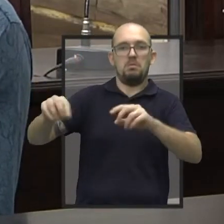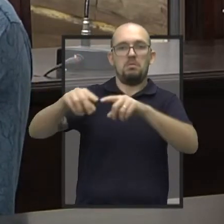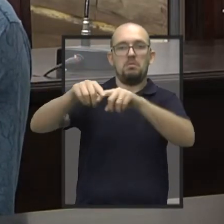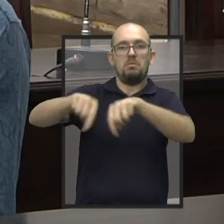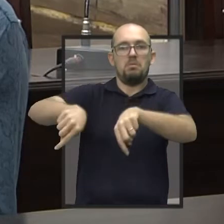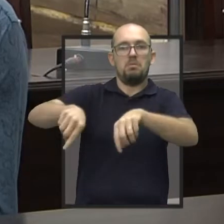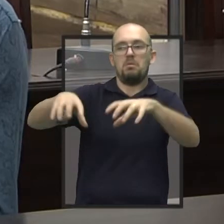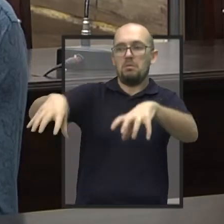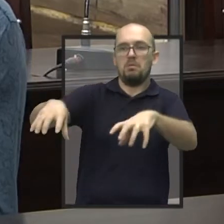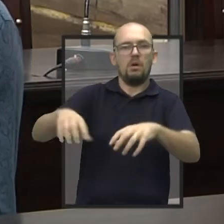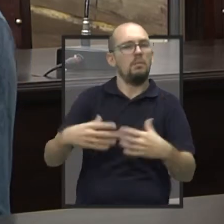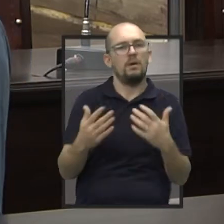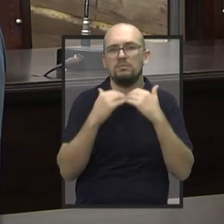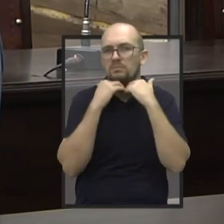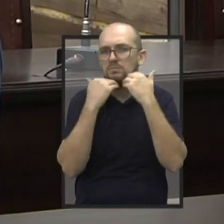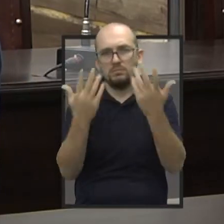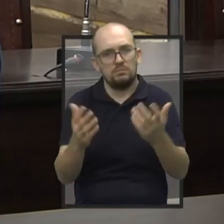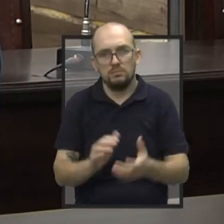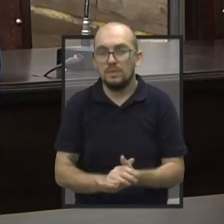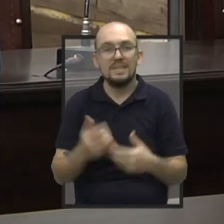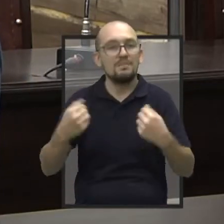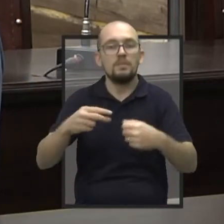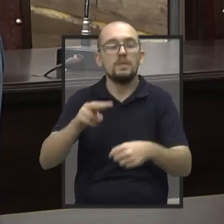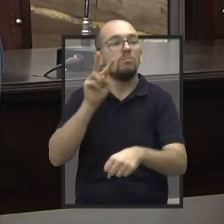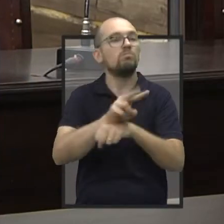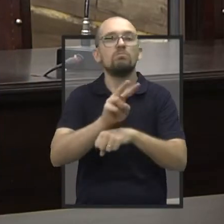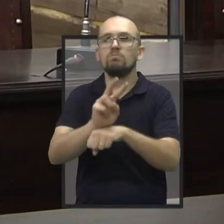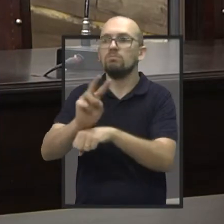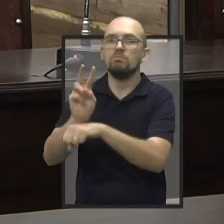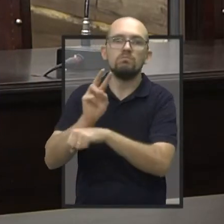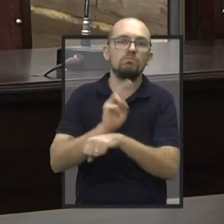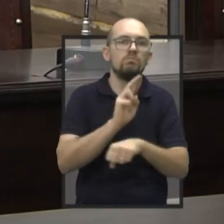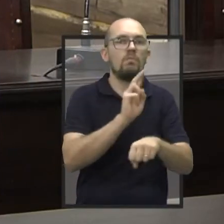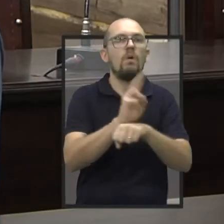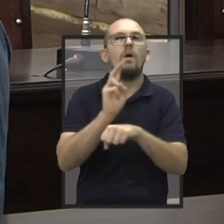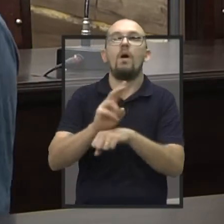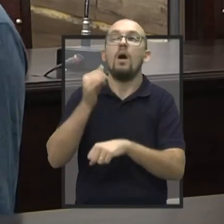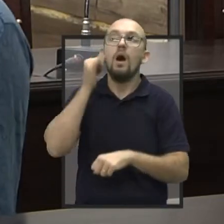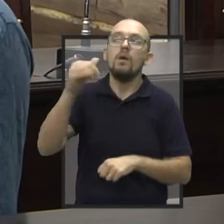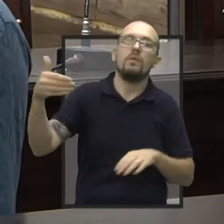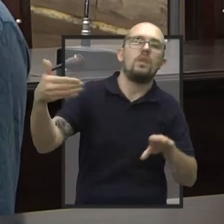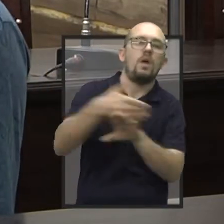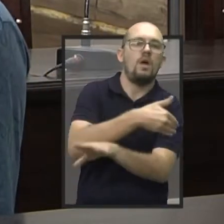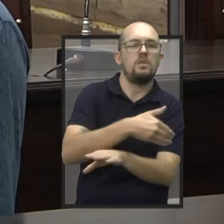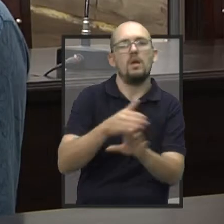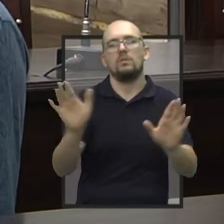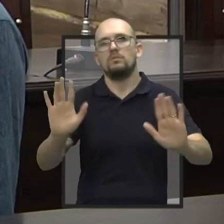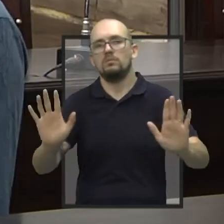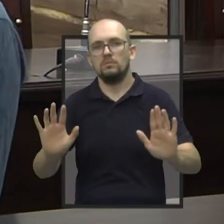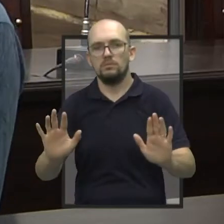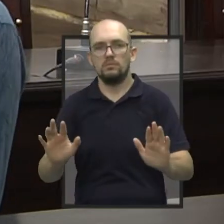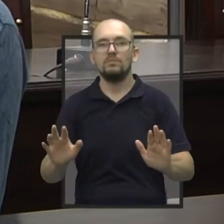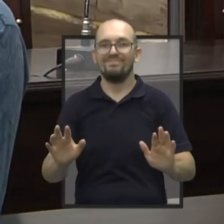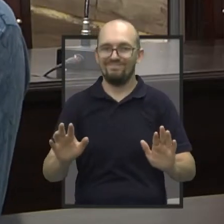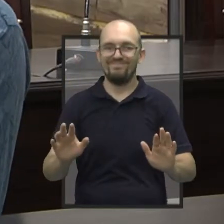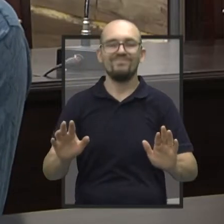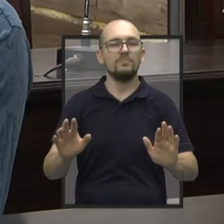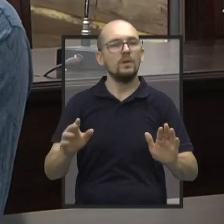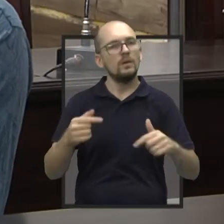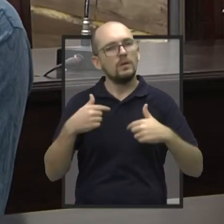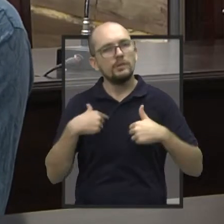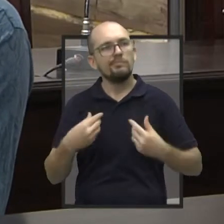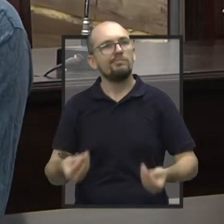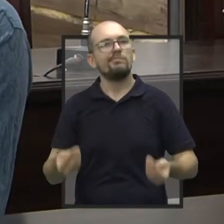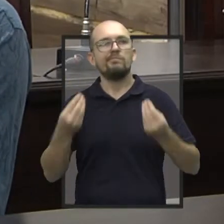fiscalização e colocar barreiras ali mais resistentes para que eles possam não entrar no local. Porque o que mais me deixa